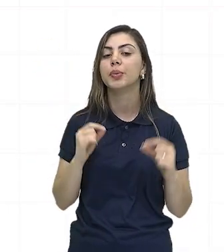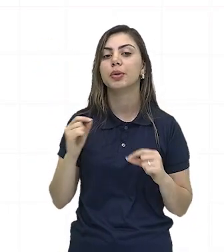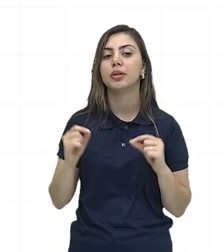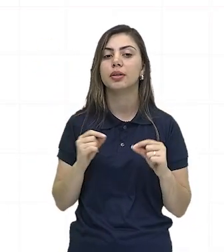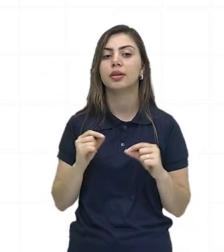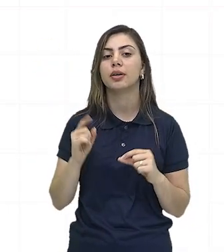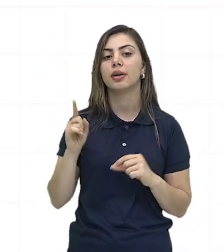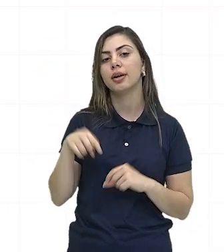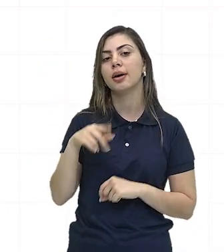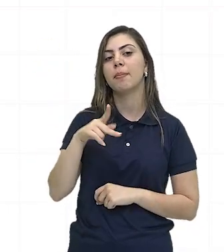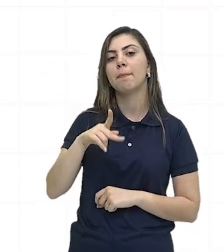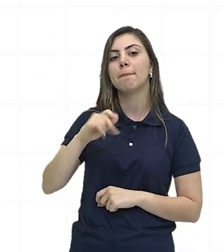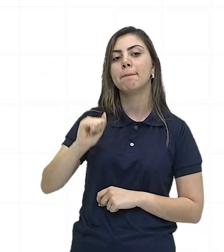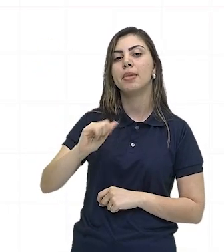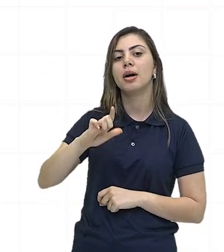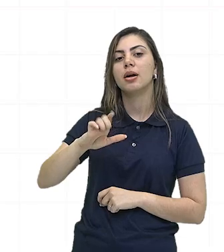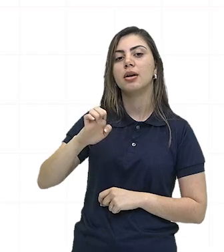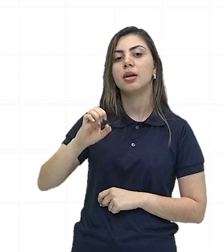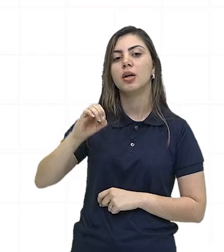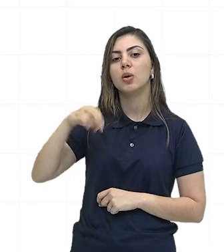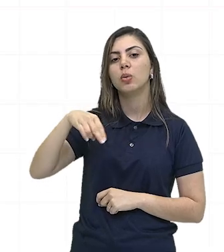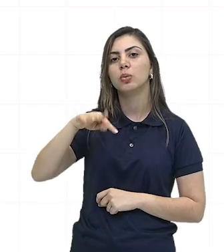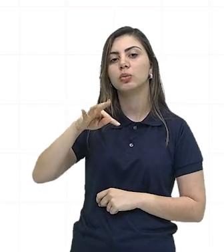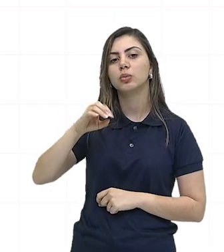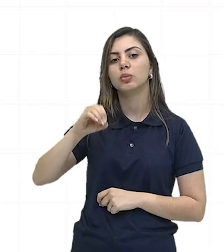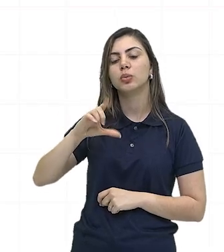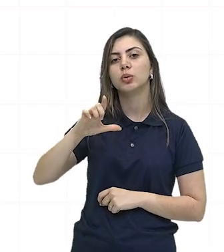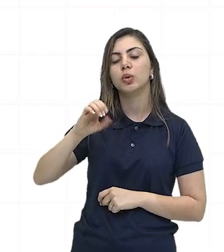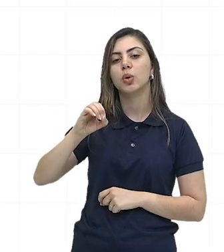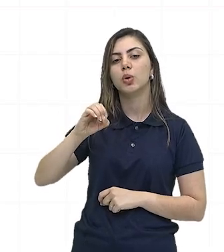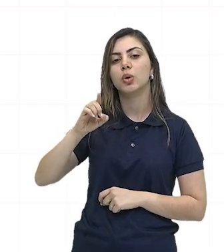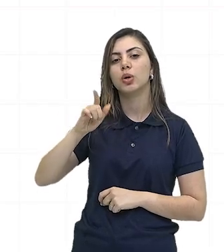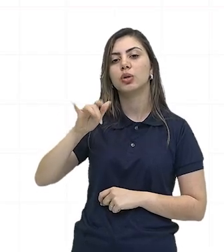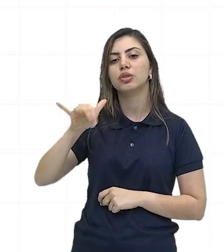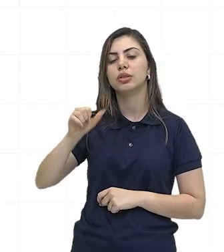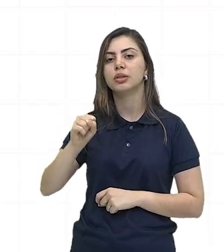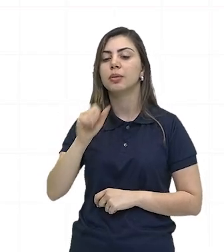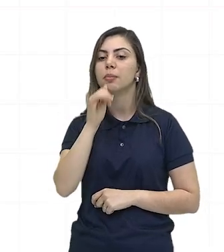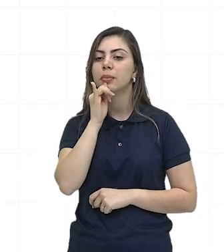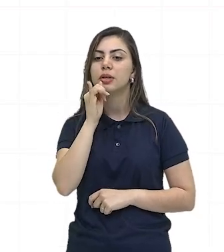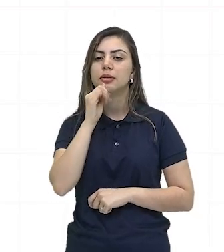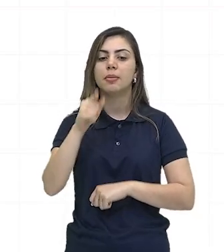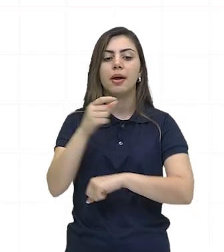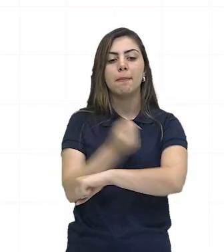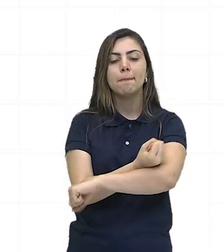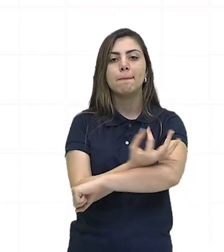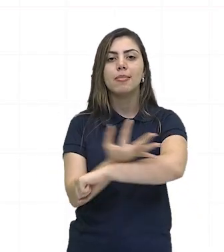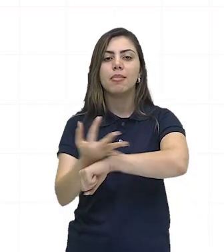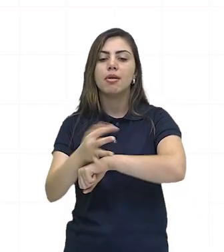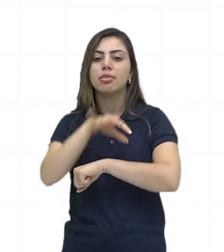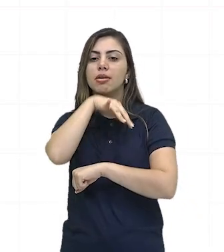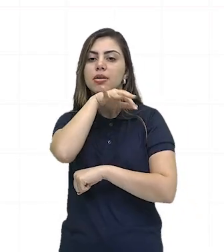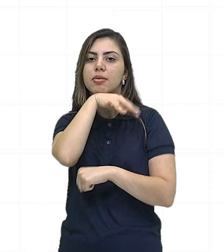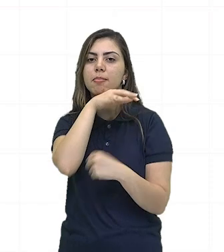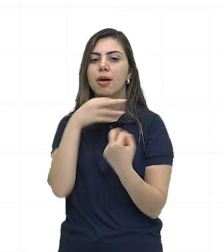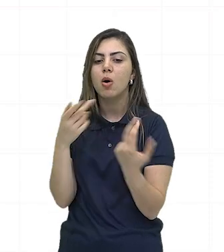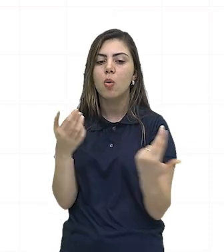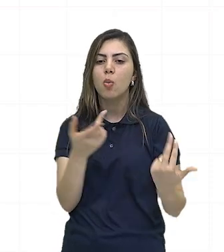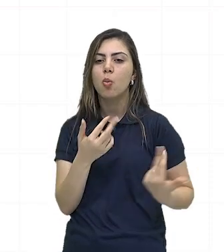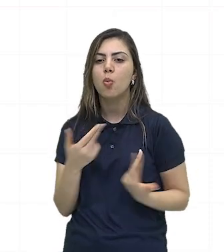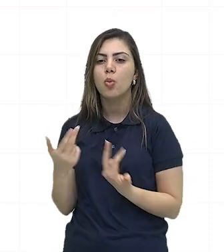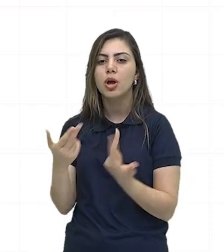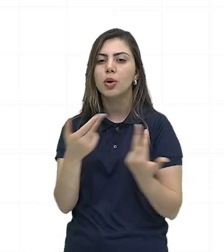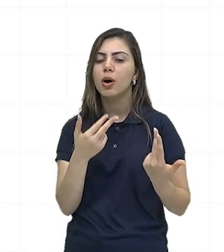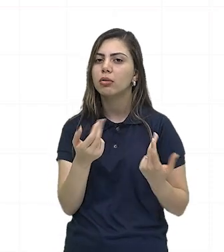evidências paleontológicas. As espécies semelhantes de plantas e animais fósseis,